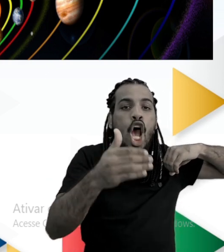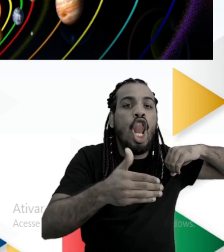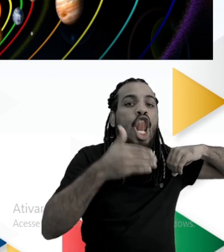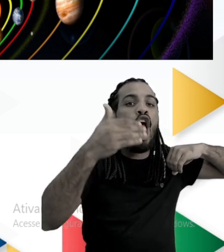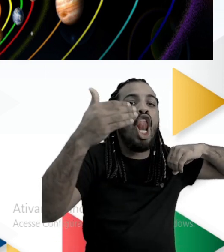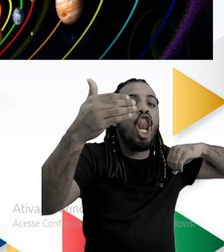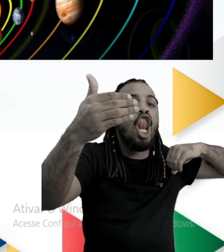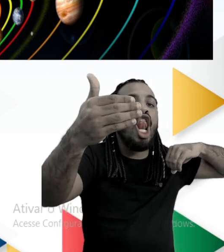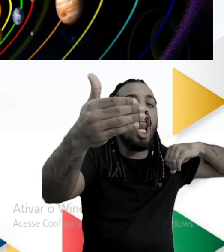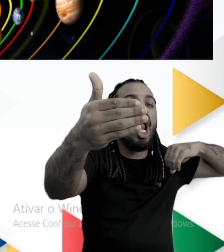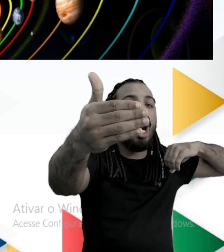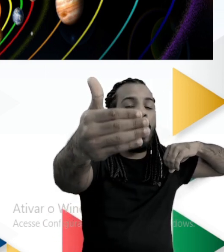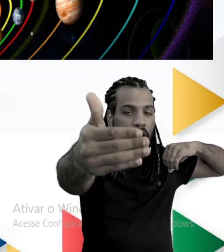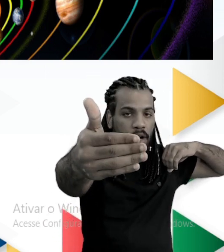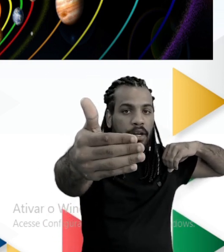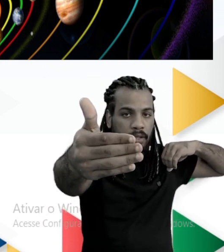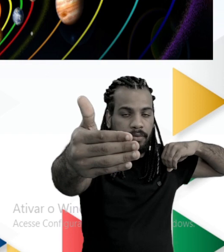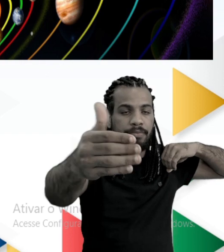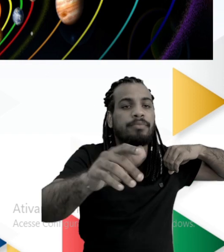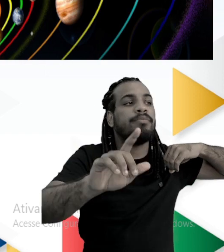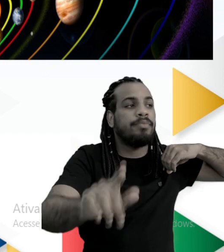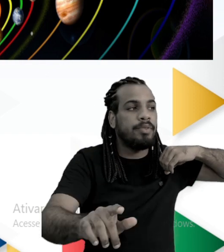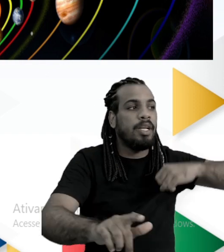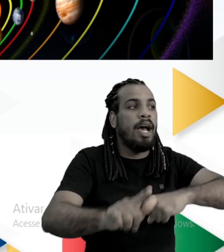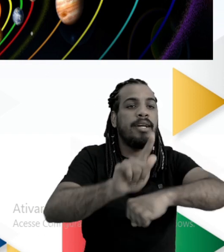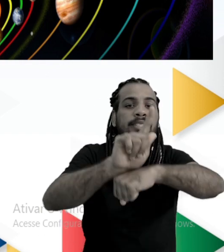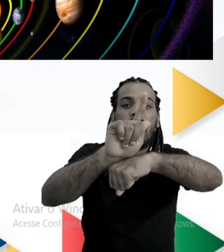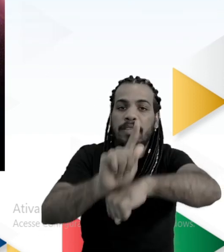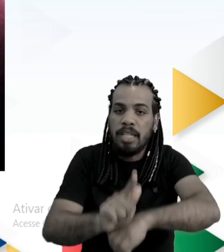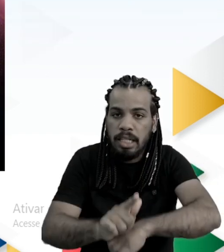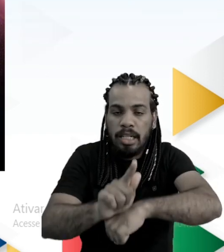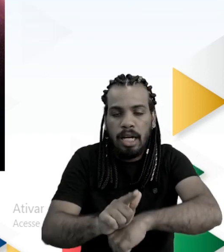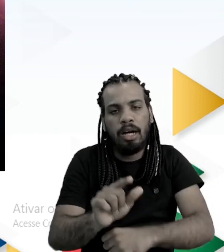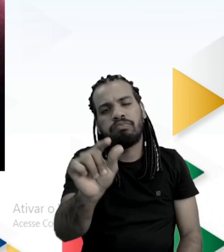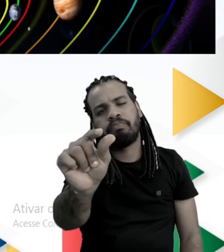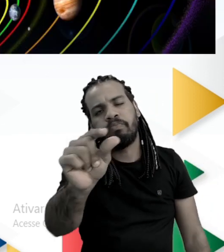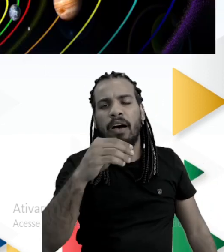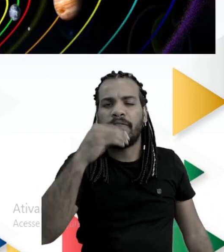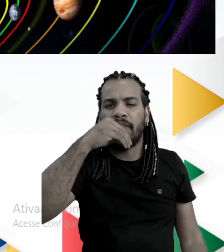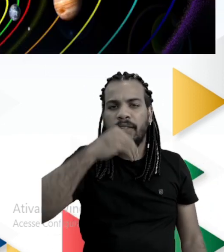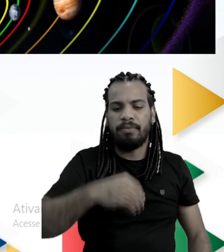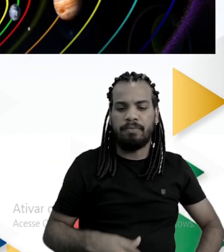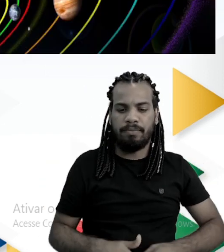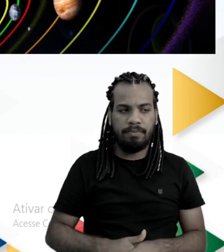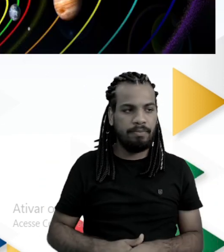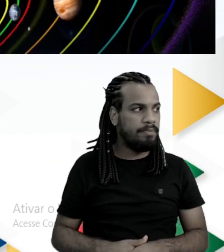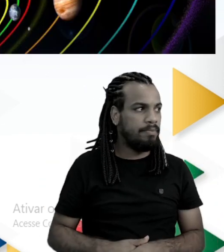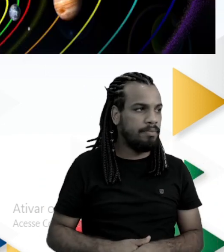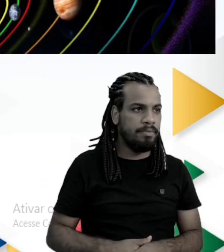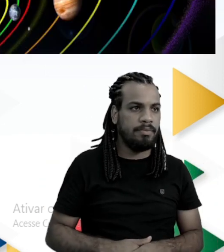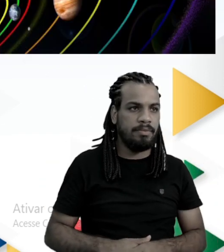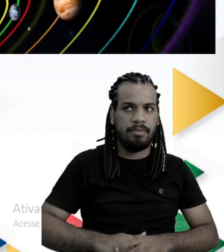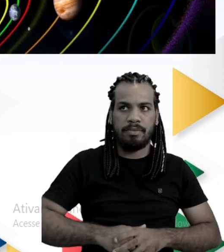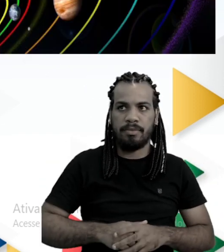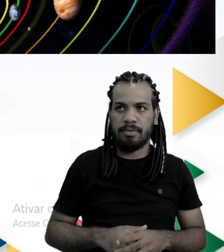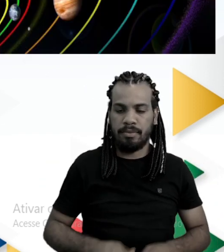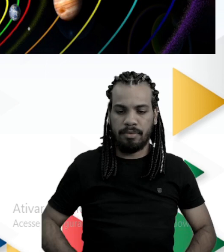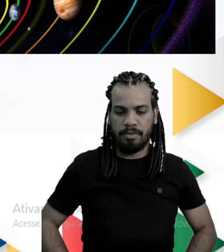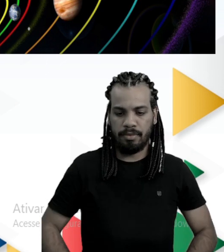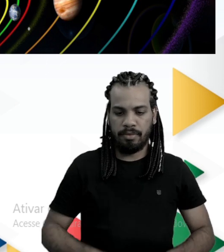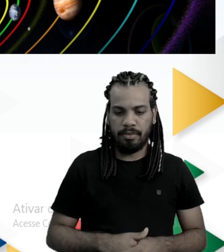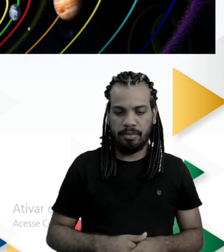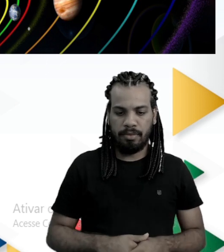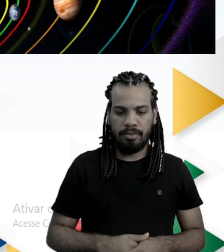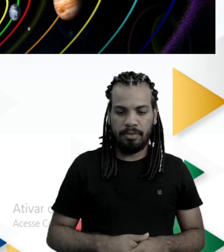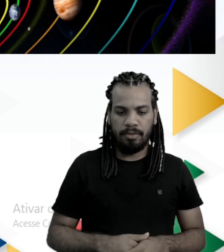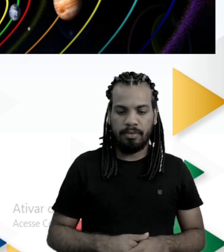que esteja, a força da gravidade ela vai ser menor. Bom, todavia, mesmo